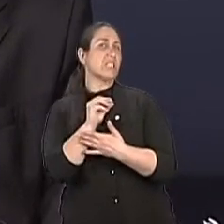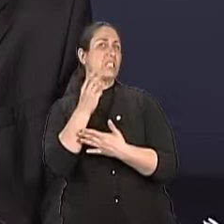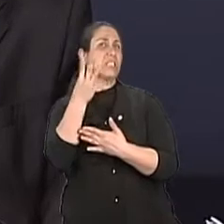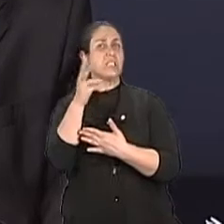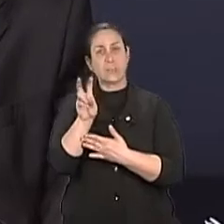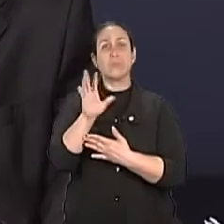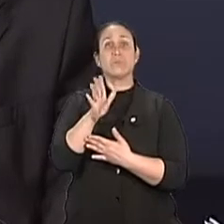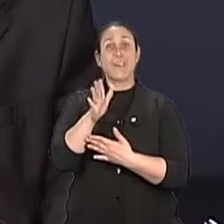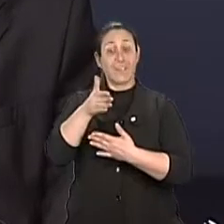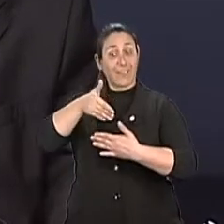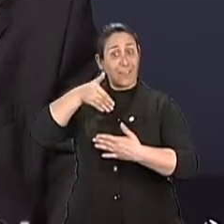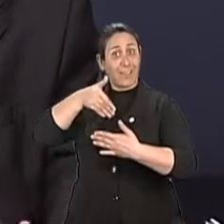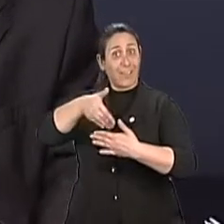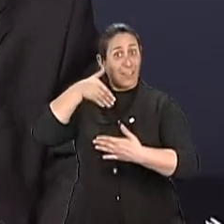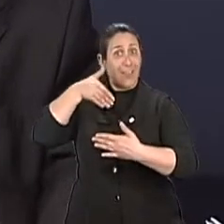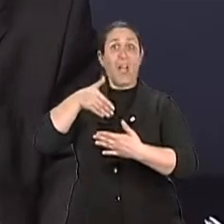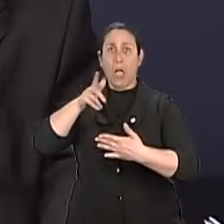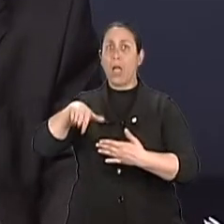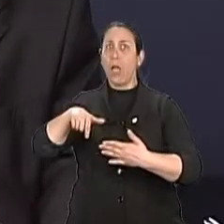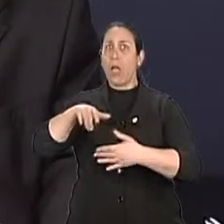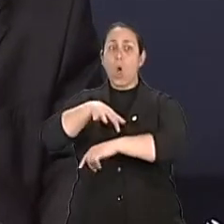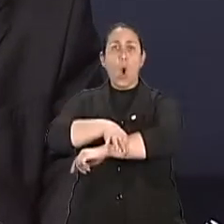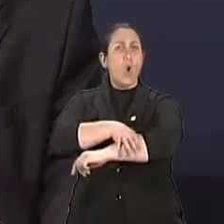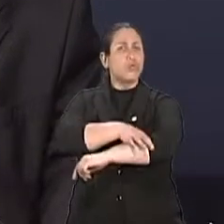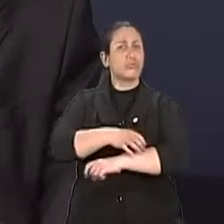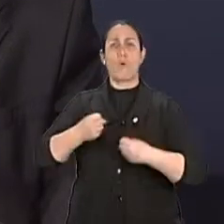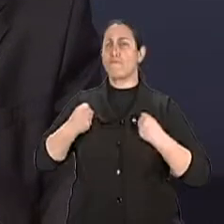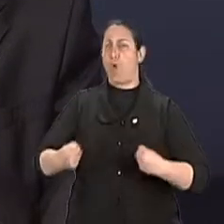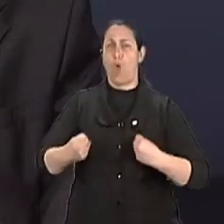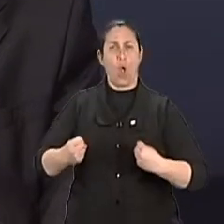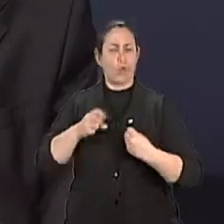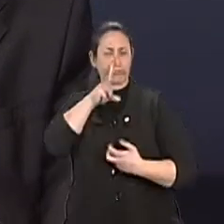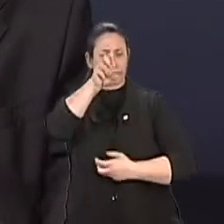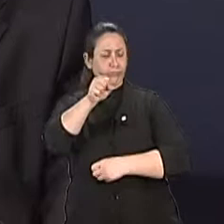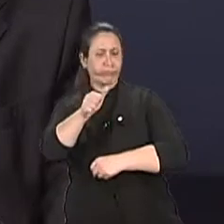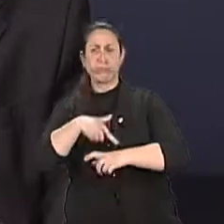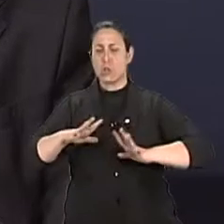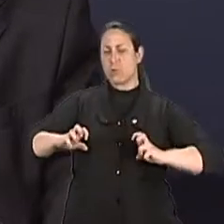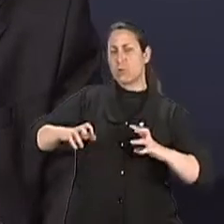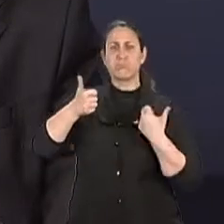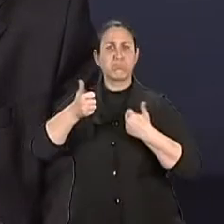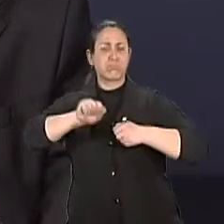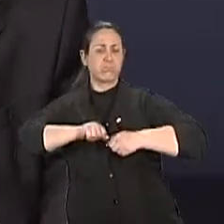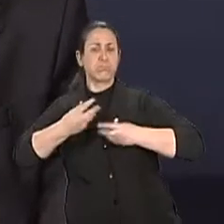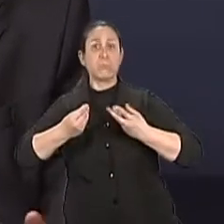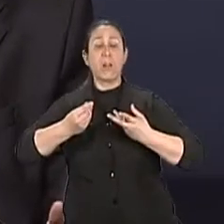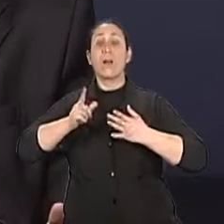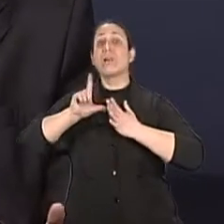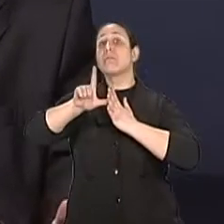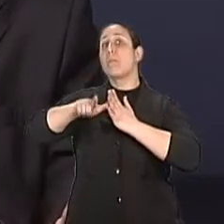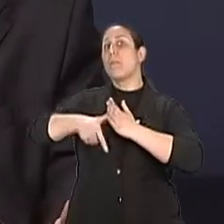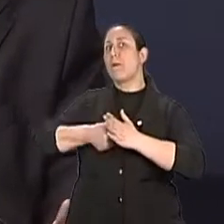o momento de maior pico de força dos nossos ossos. Uhum. Depois disso, a gente vai ter o ônus